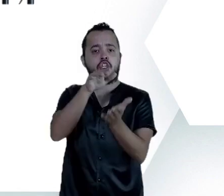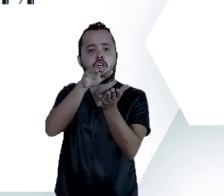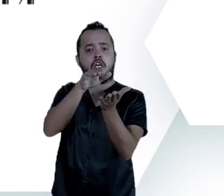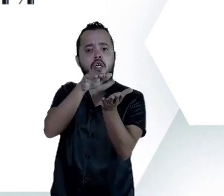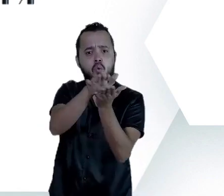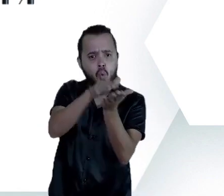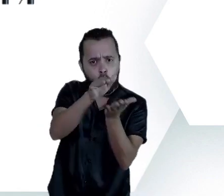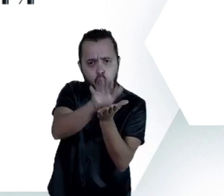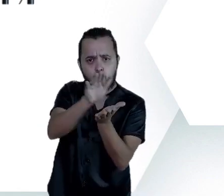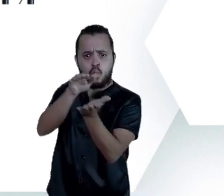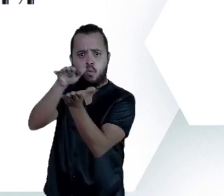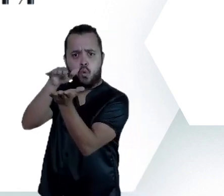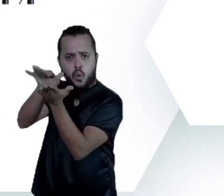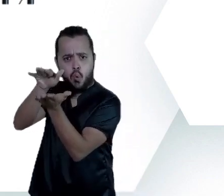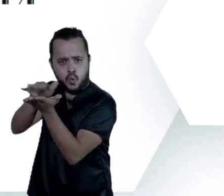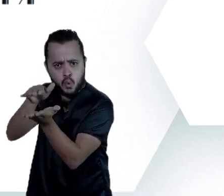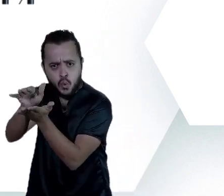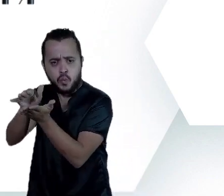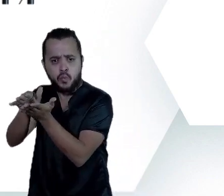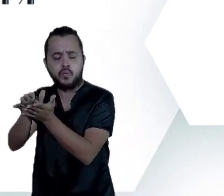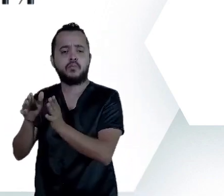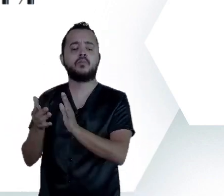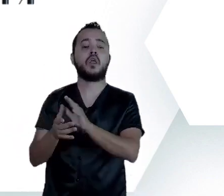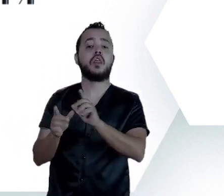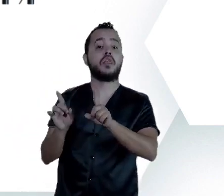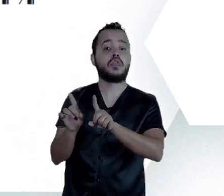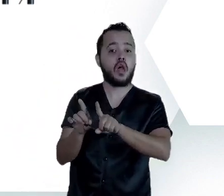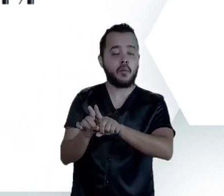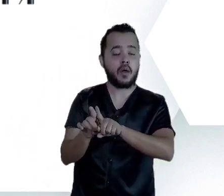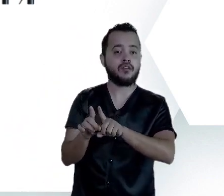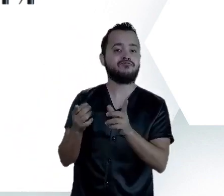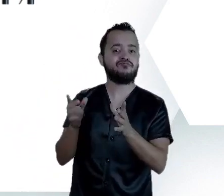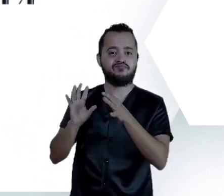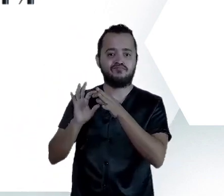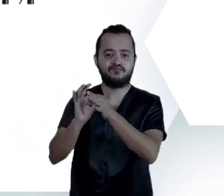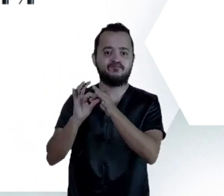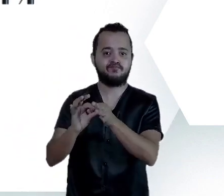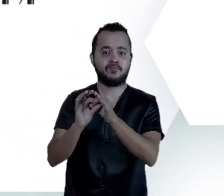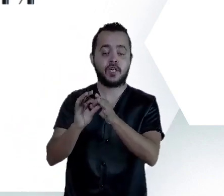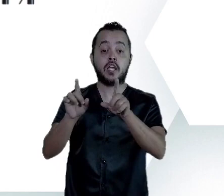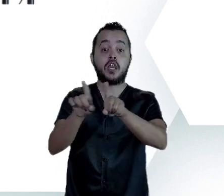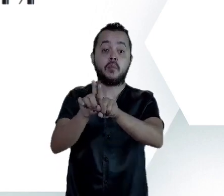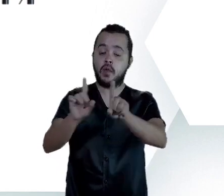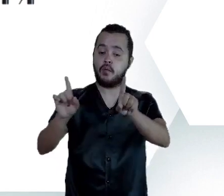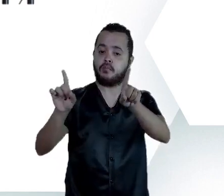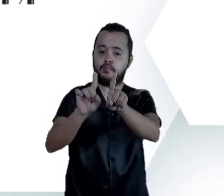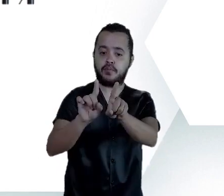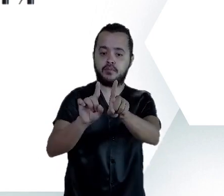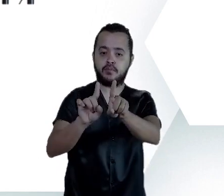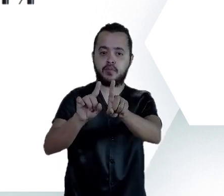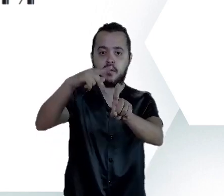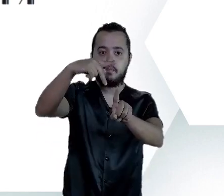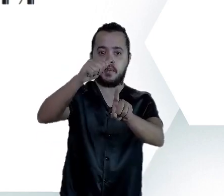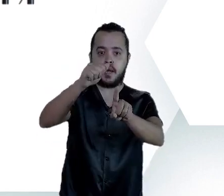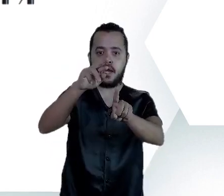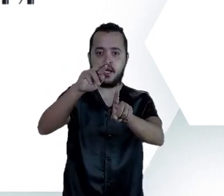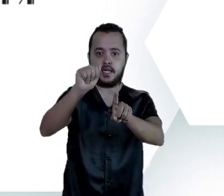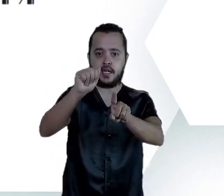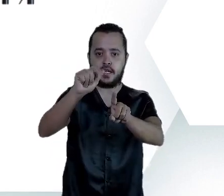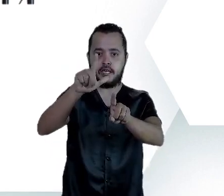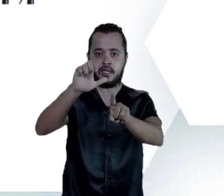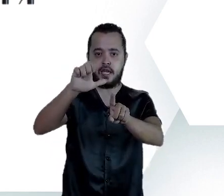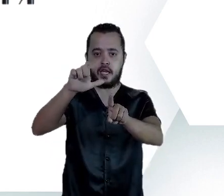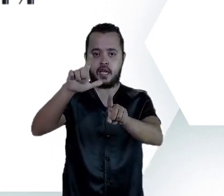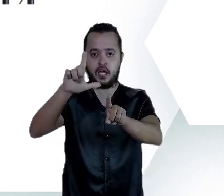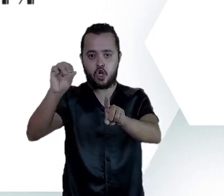a minha outra carga e minha N carga para frente, estão todas em paralelo uma da outra. A isso daí eu